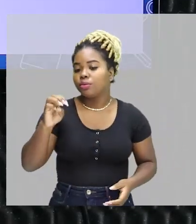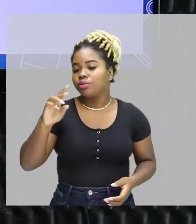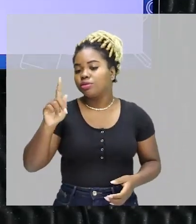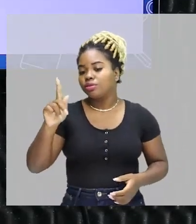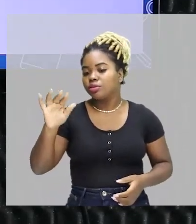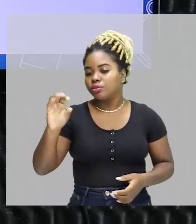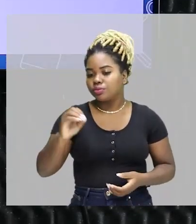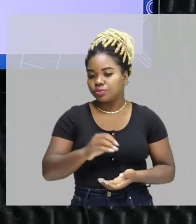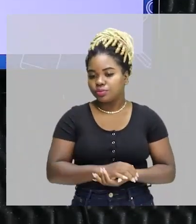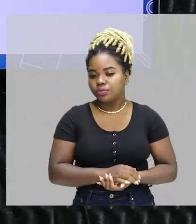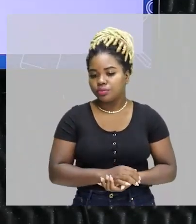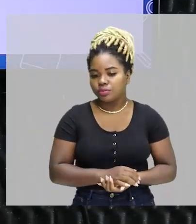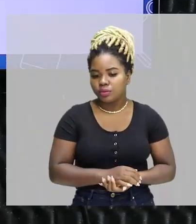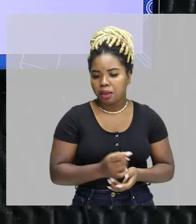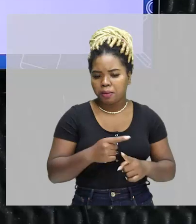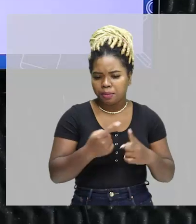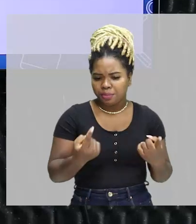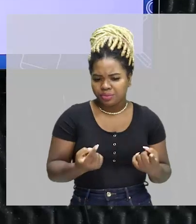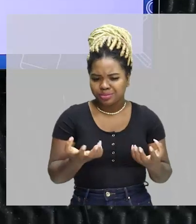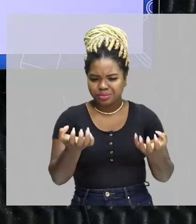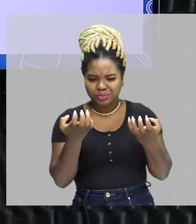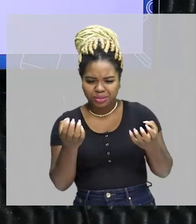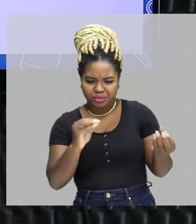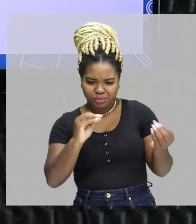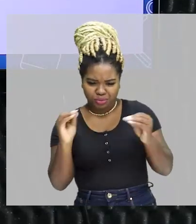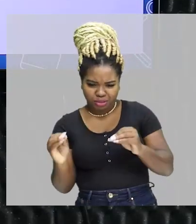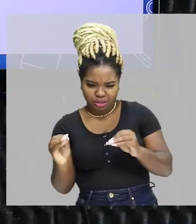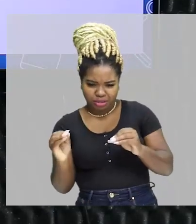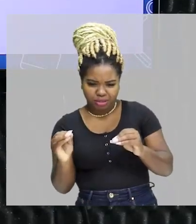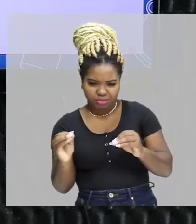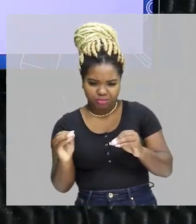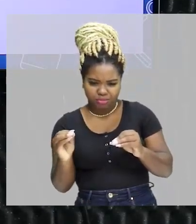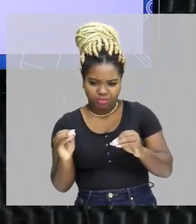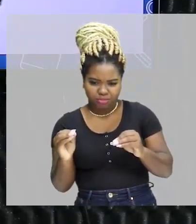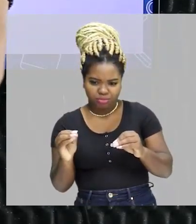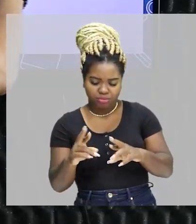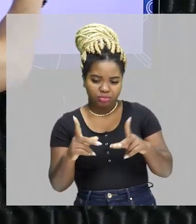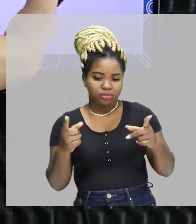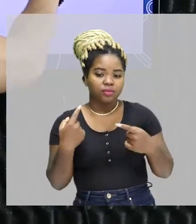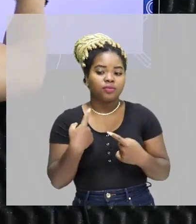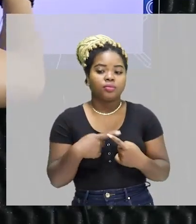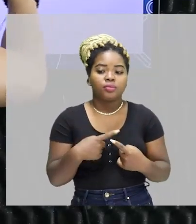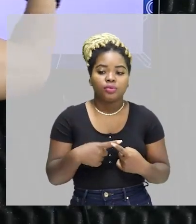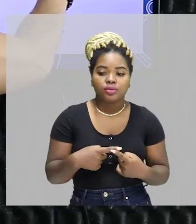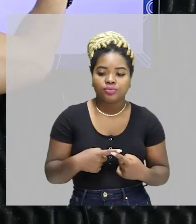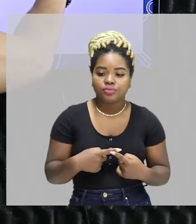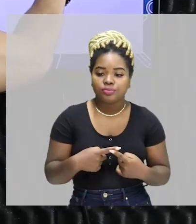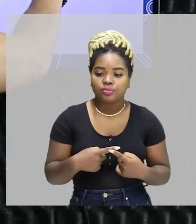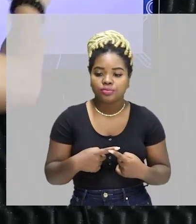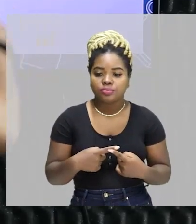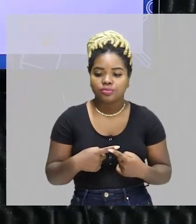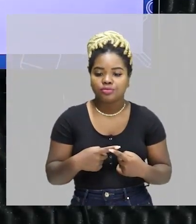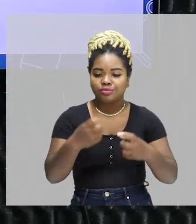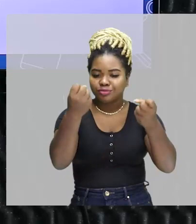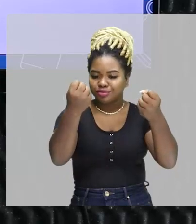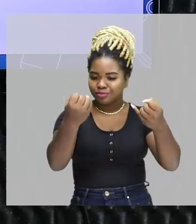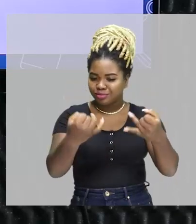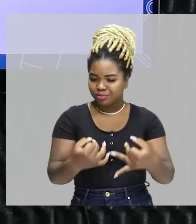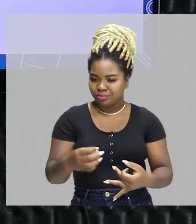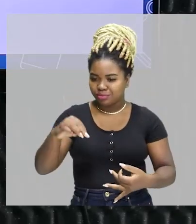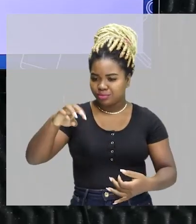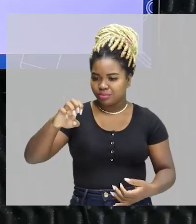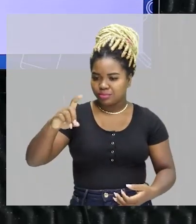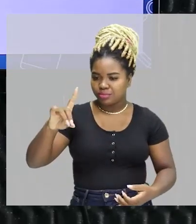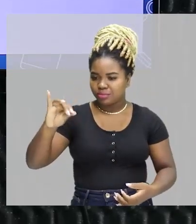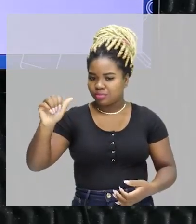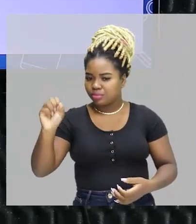Mas mesmo que eu queira colocar homogeneidade aqui, ela não vai caber, porque eu estou falando de medidas. Aí medidas vai ficar